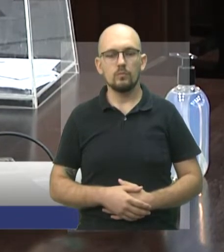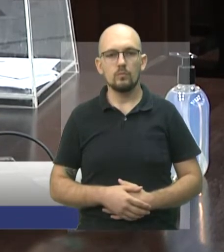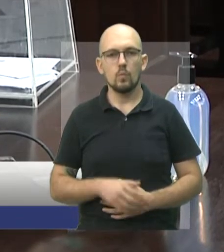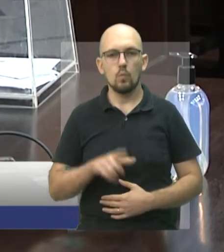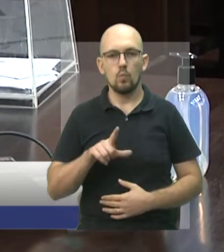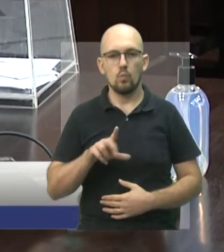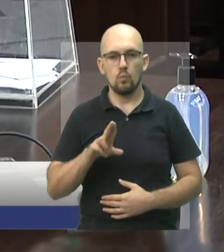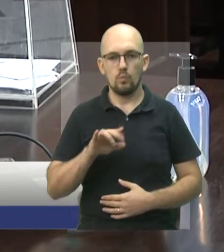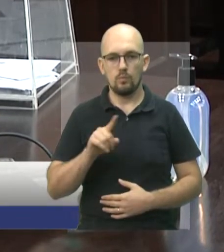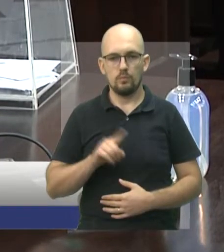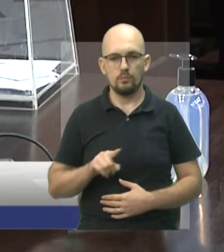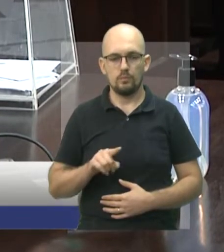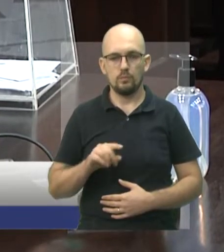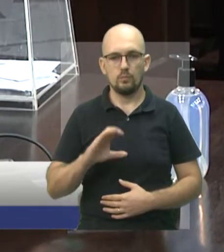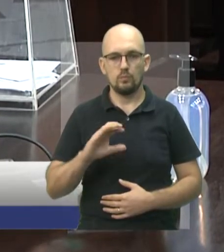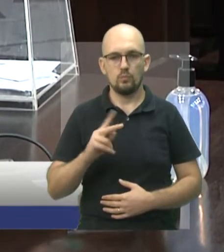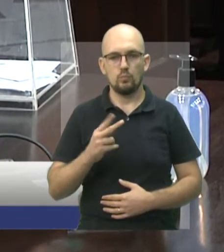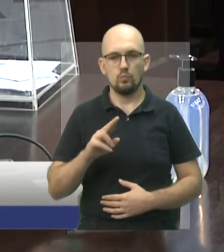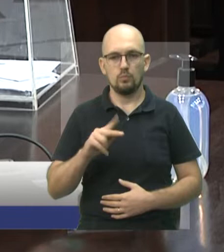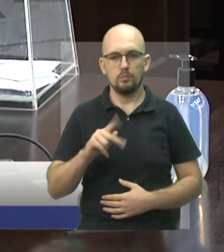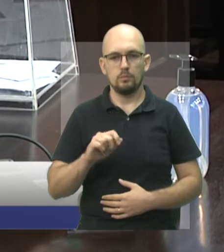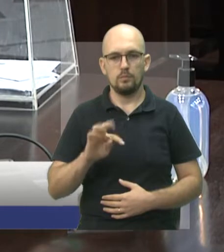Luiz Henrique Chupeta.